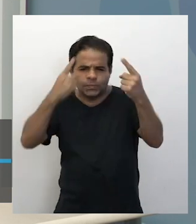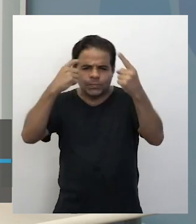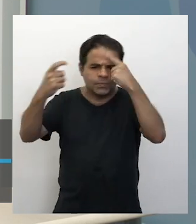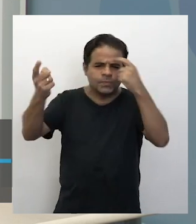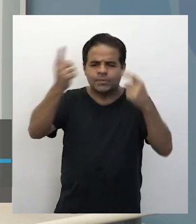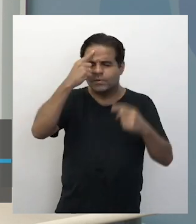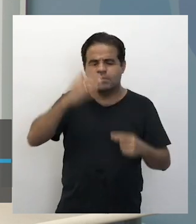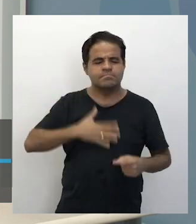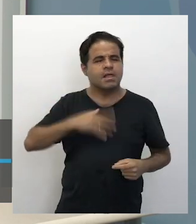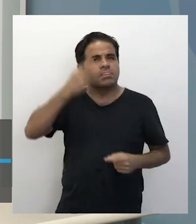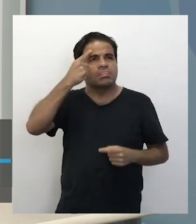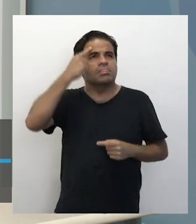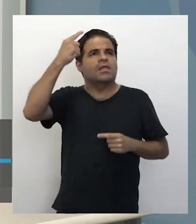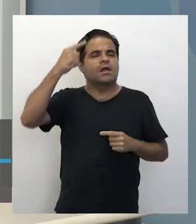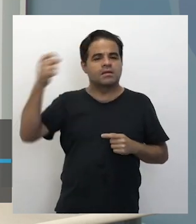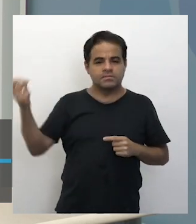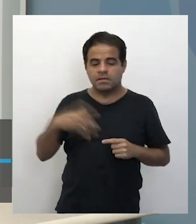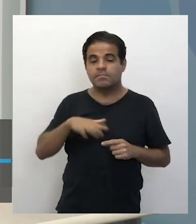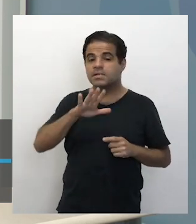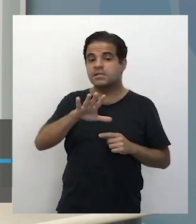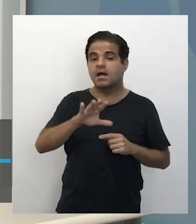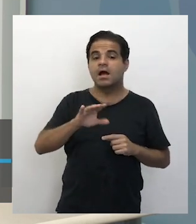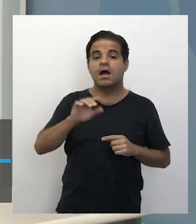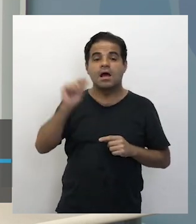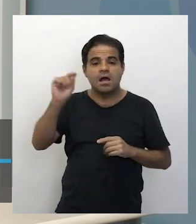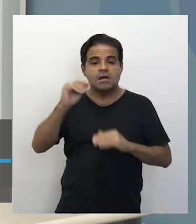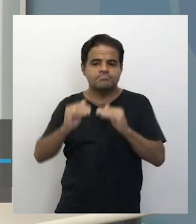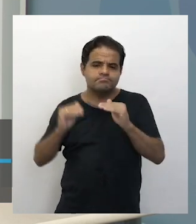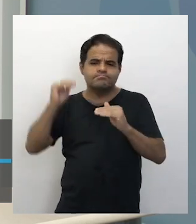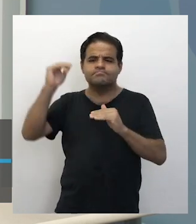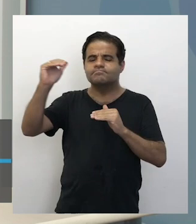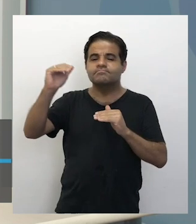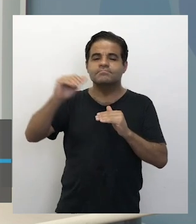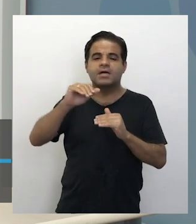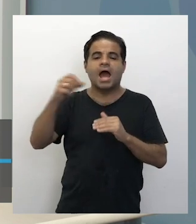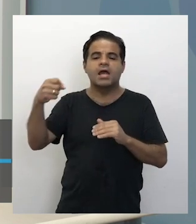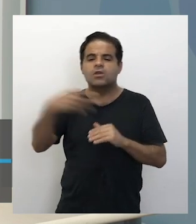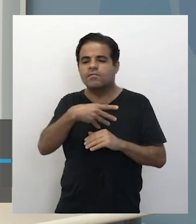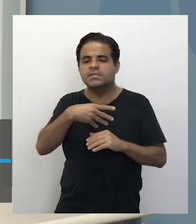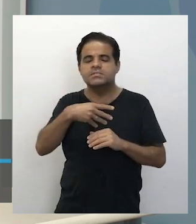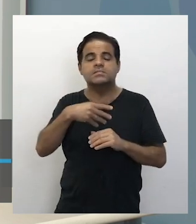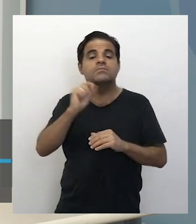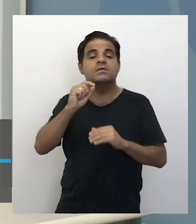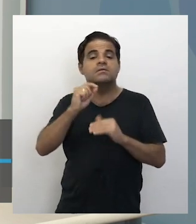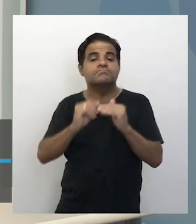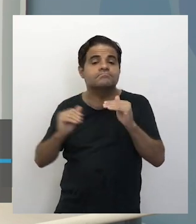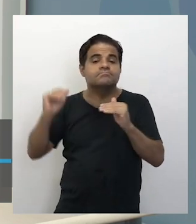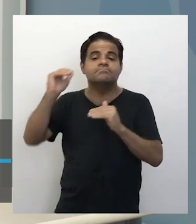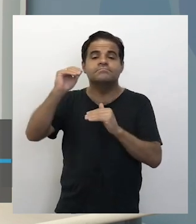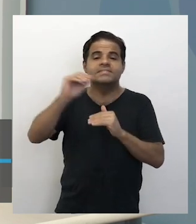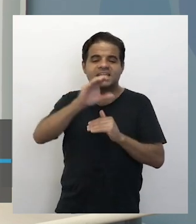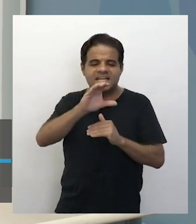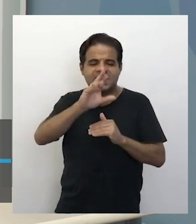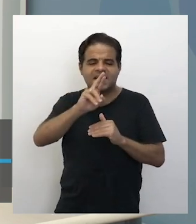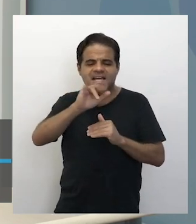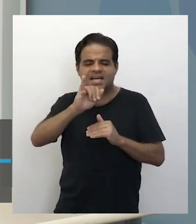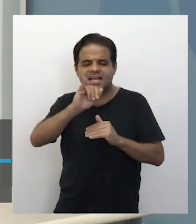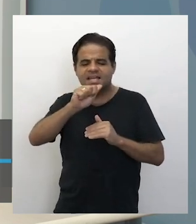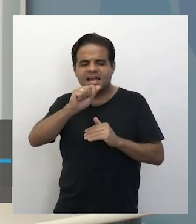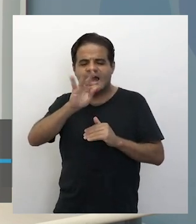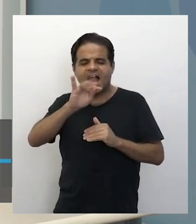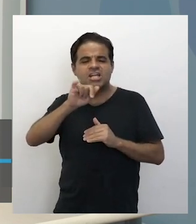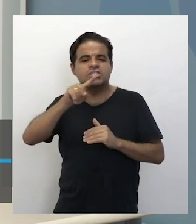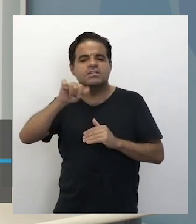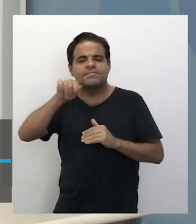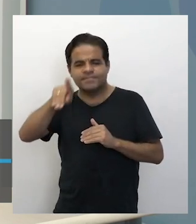inovadora. Só que a mãe da inovação é a criatividade. Então, crianças,